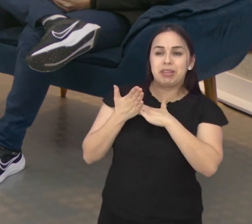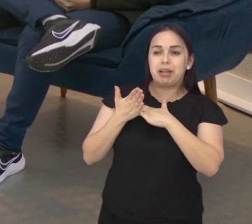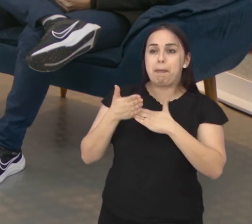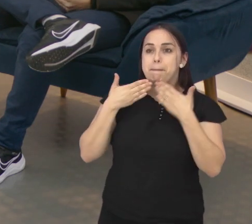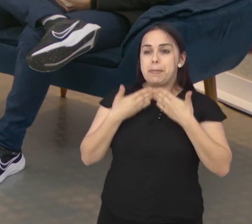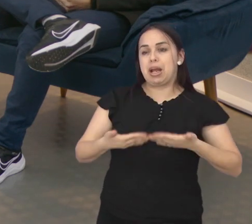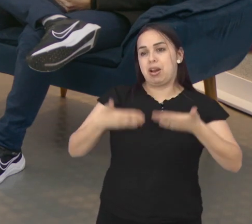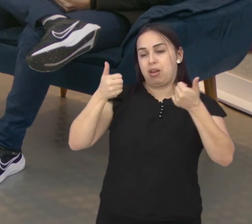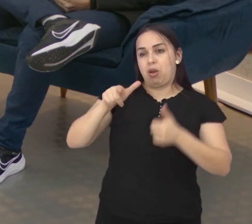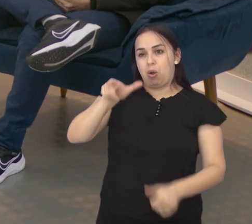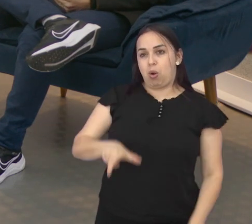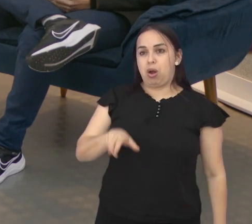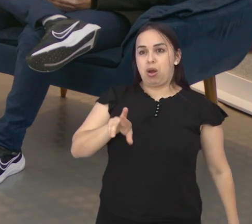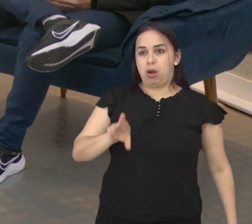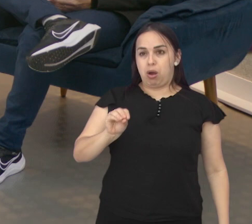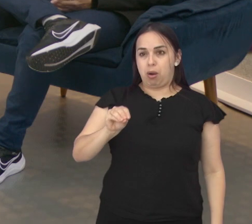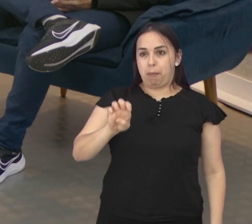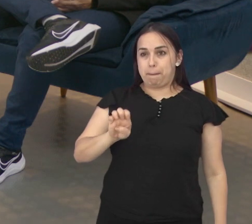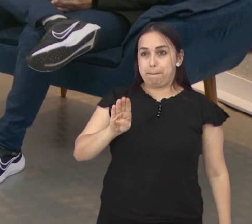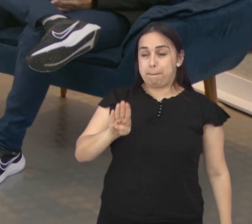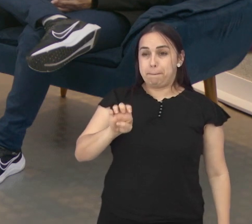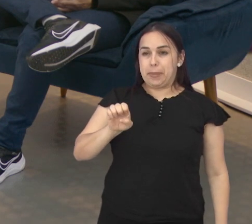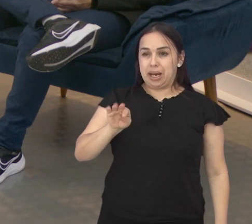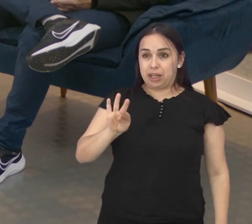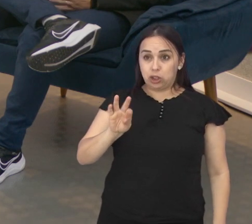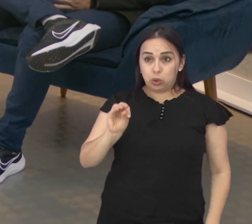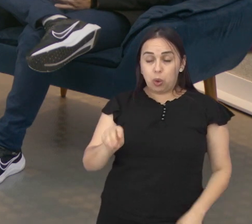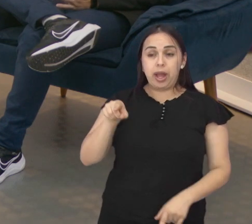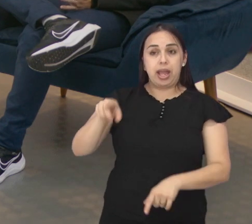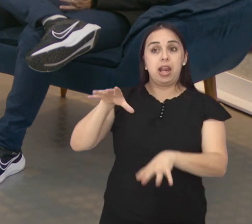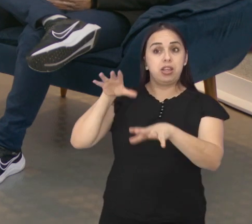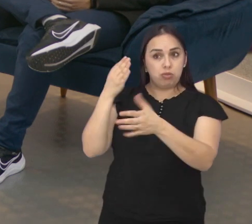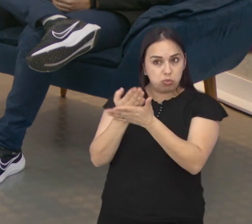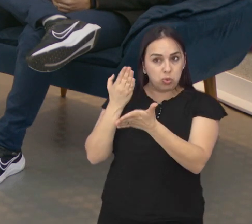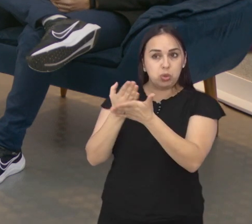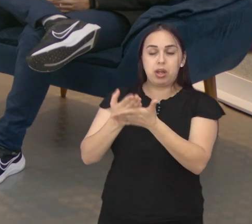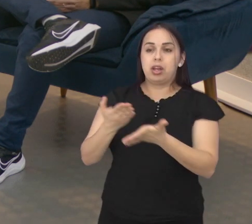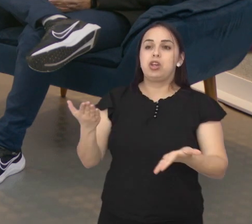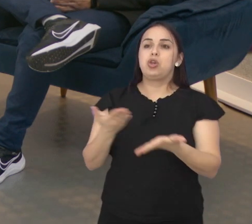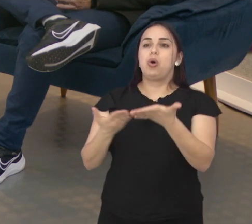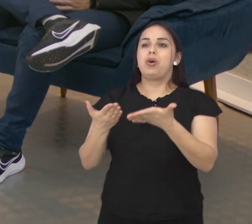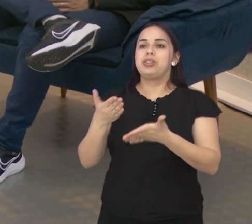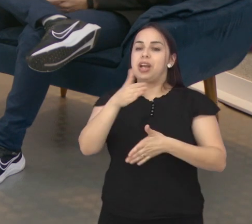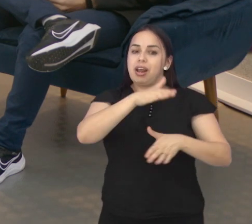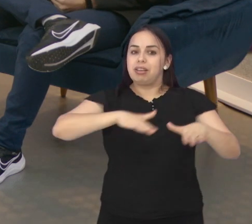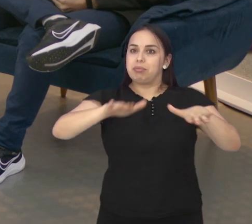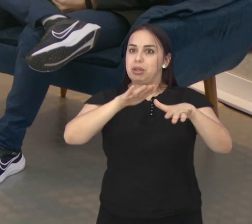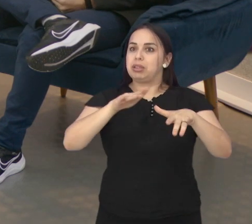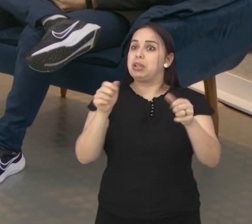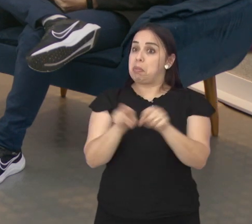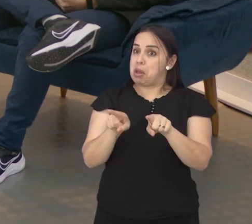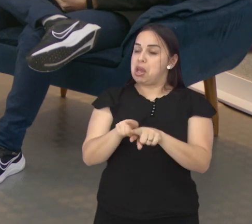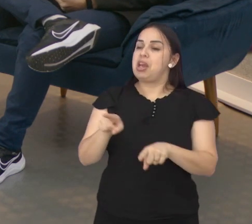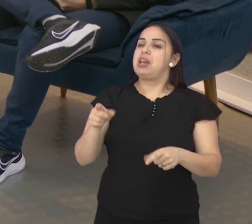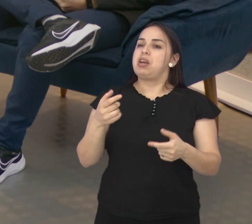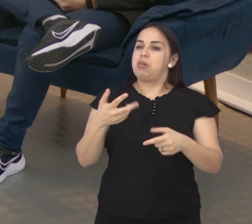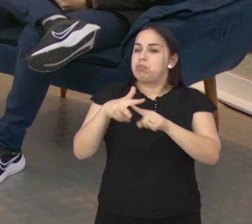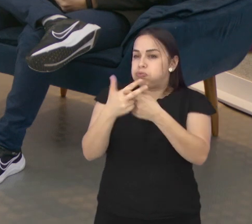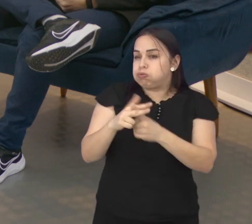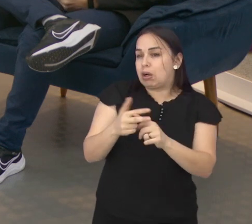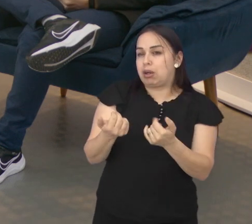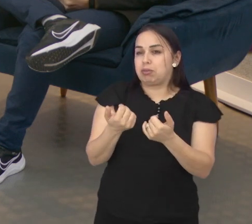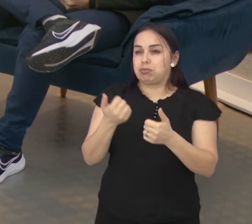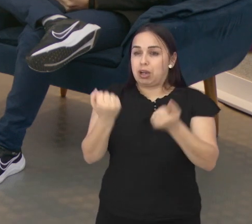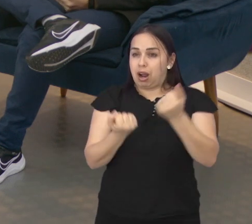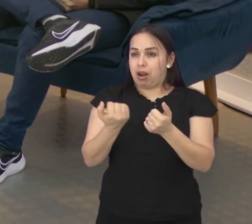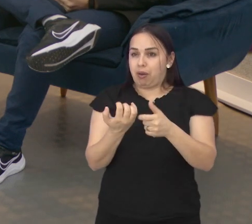é o Roberto Saldo, que, como todo bom profissional na área, se especializou e hoje atua até com os carros elétricos. E